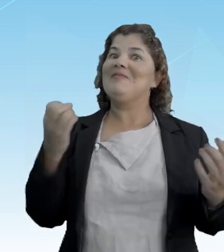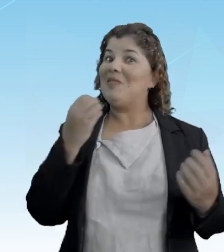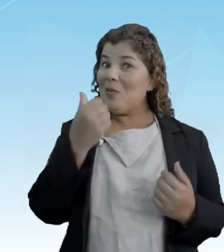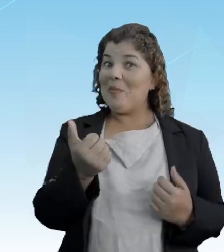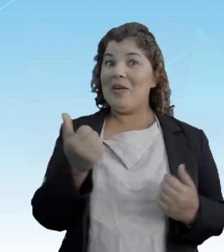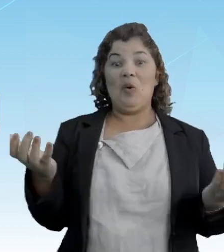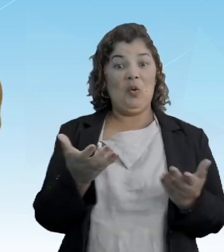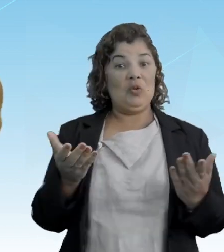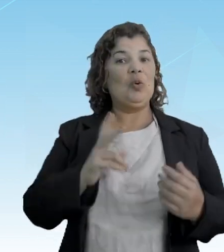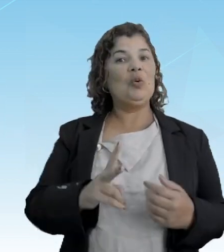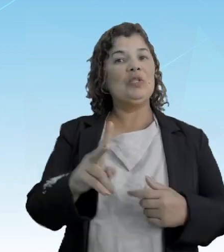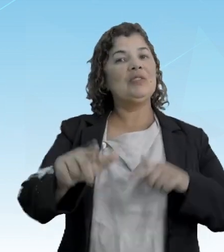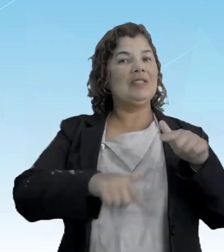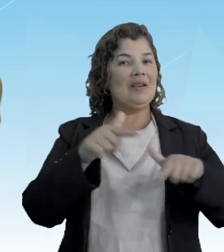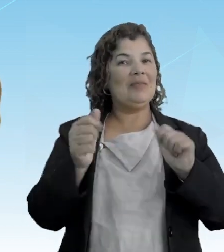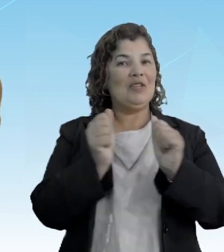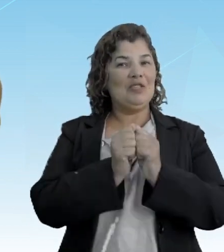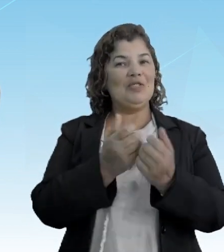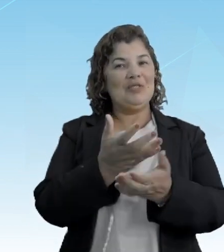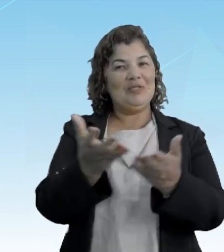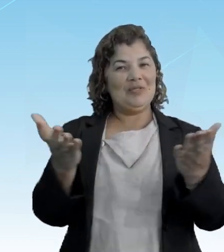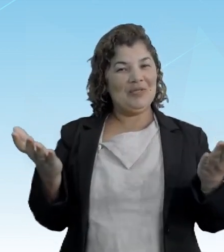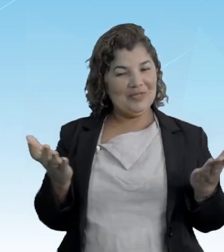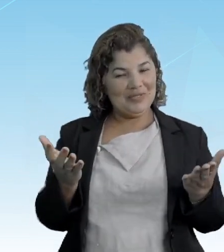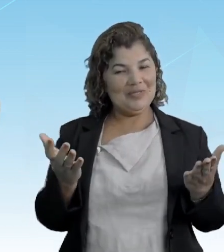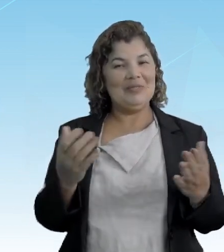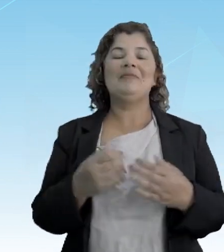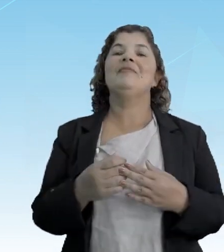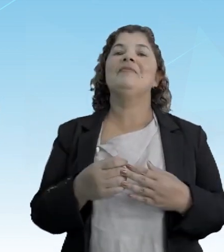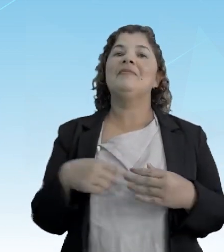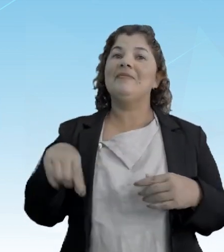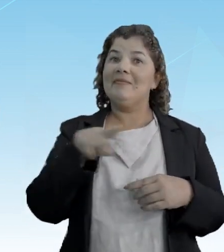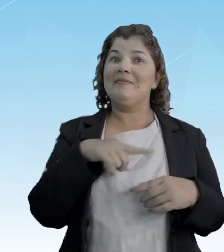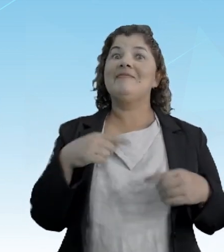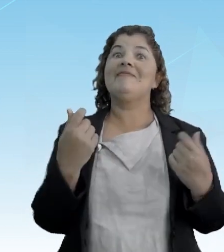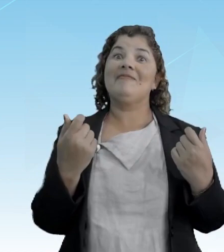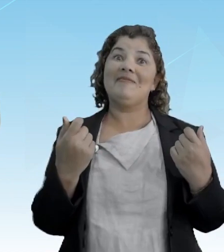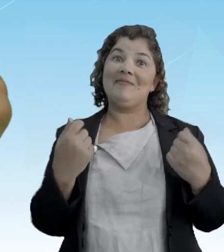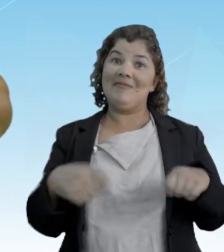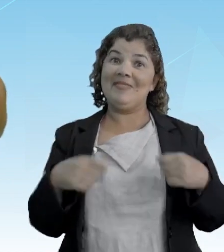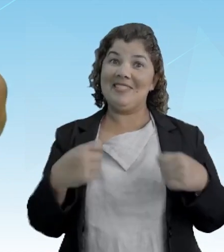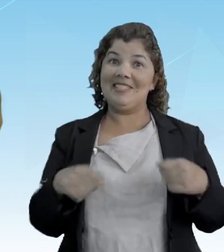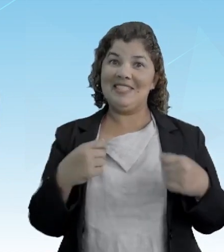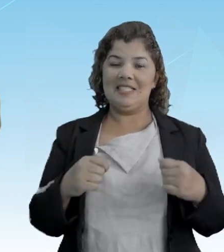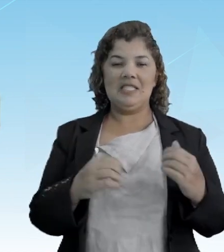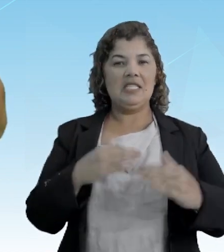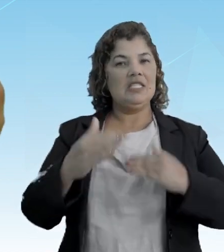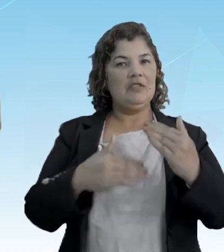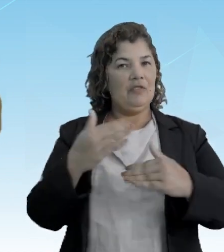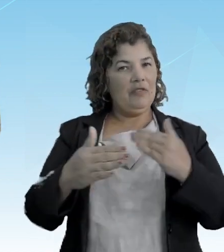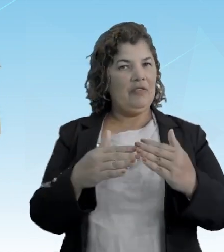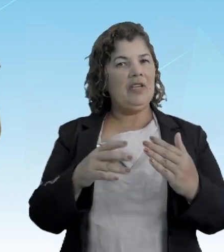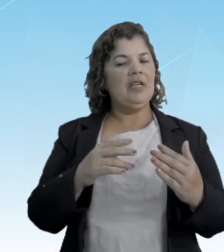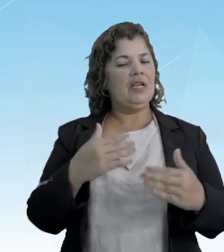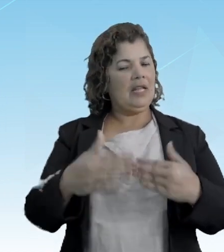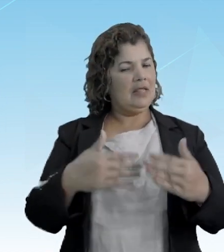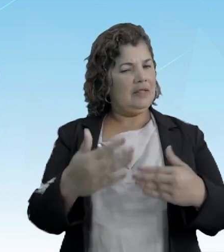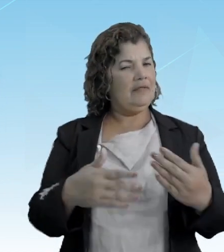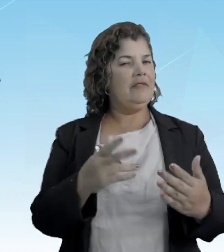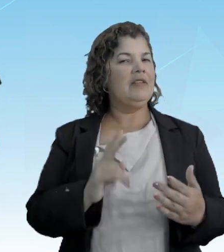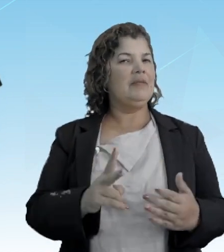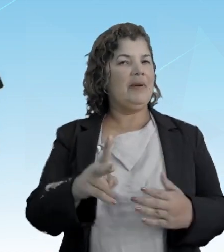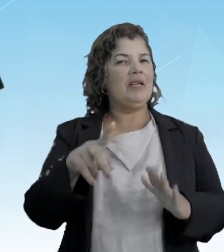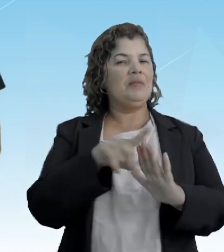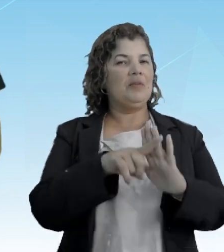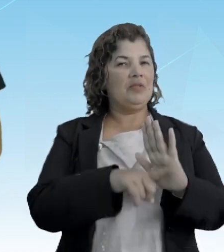nosso trabalho junto a vocês, nossos queridos estudantes, para que a gente possa desenvolver cada vez mais esse nosso